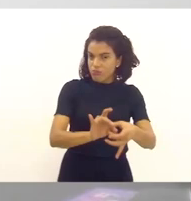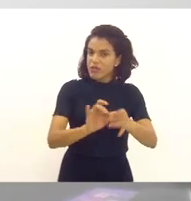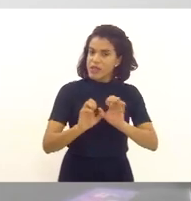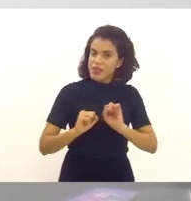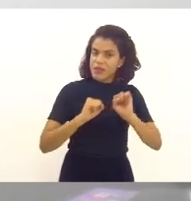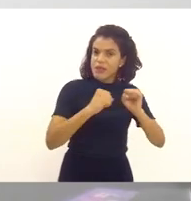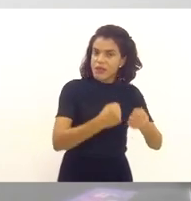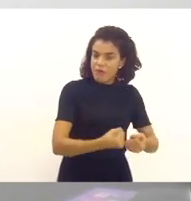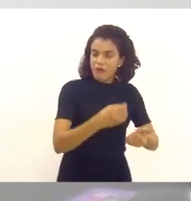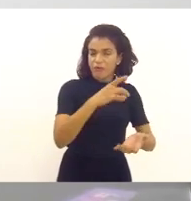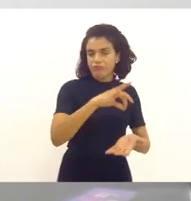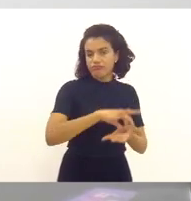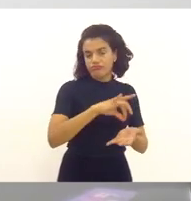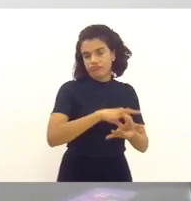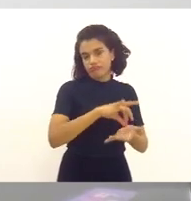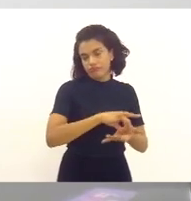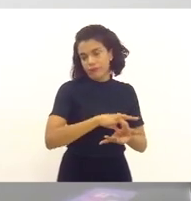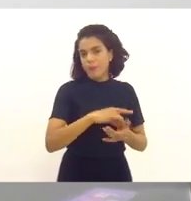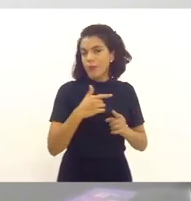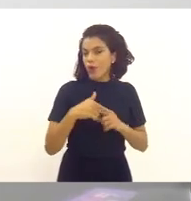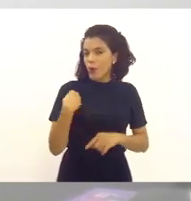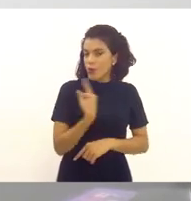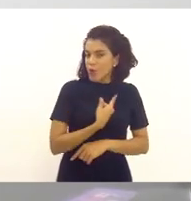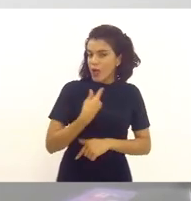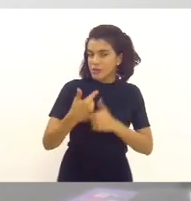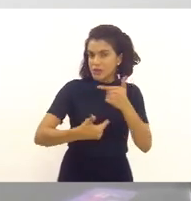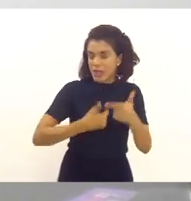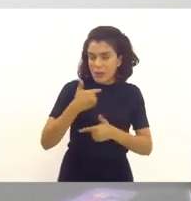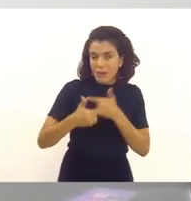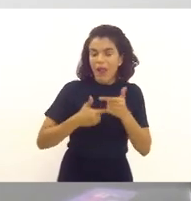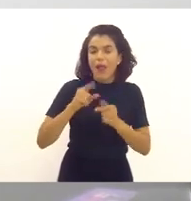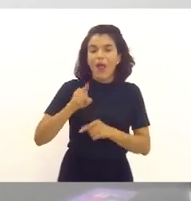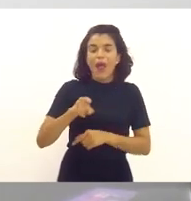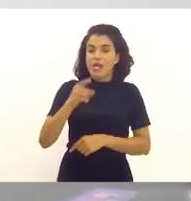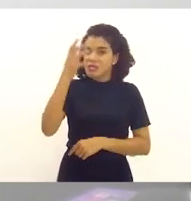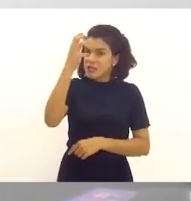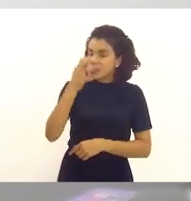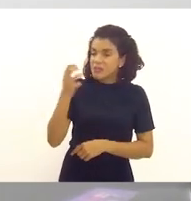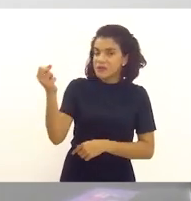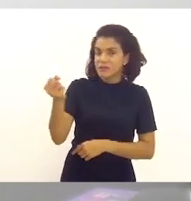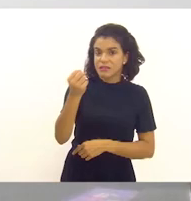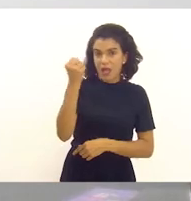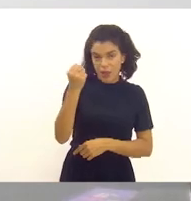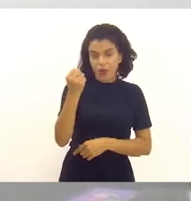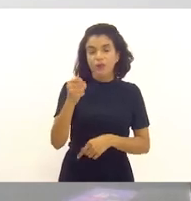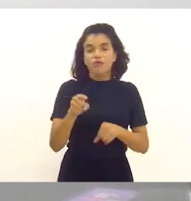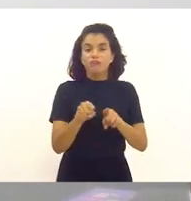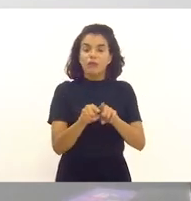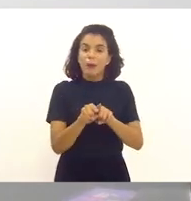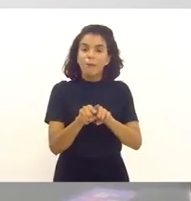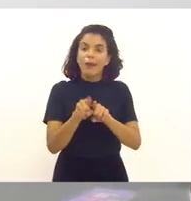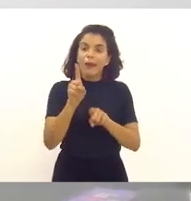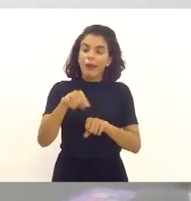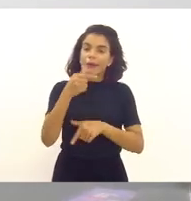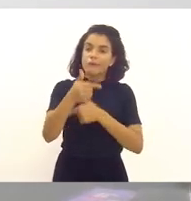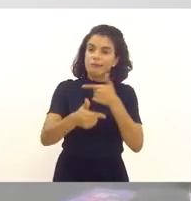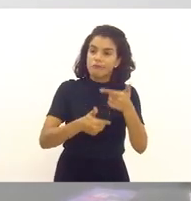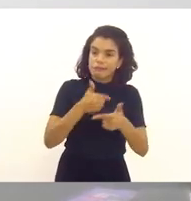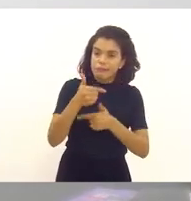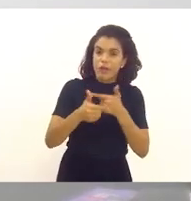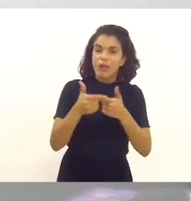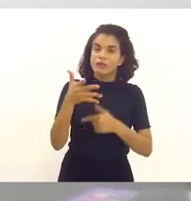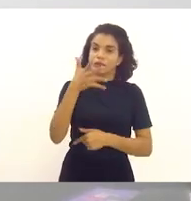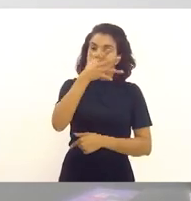em defesa realmente que o nosso trabalho é um trabalho muito sério é um trabalho que realmente é